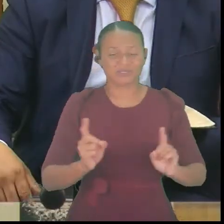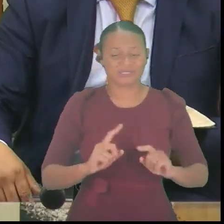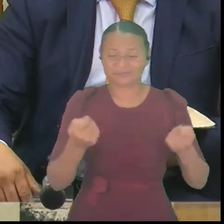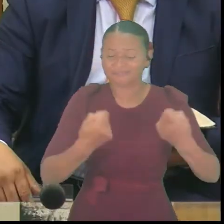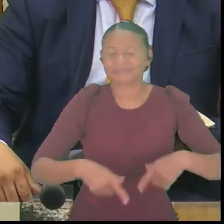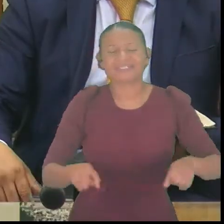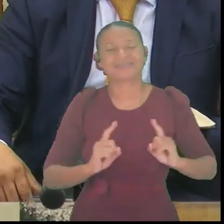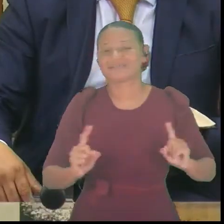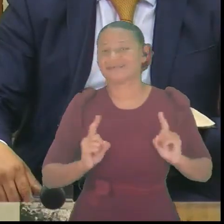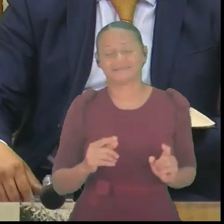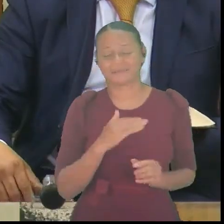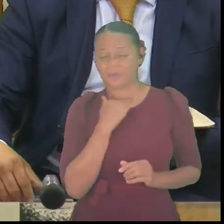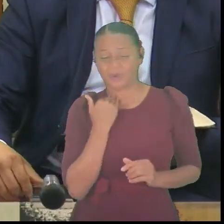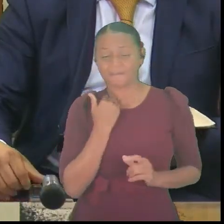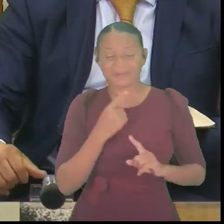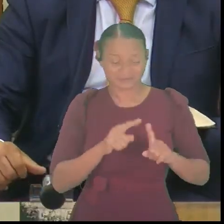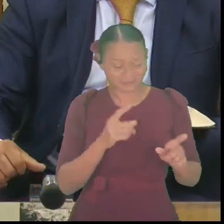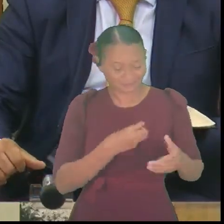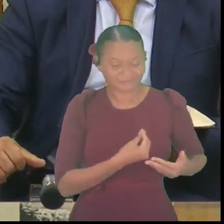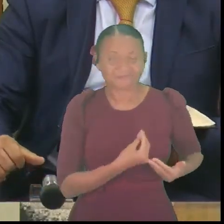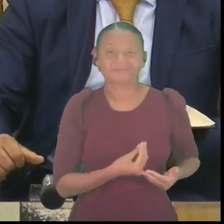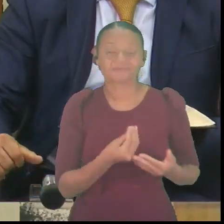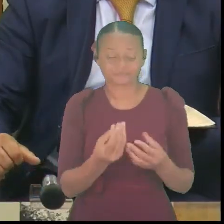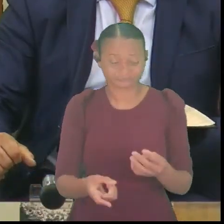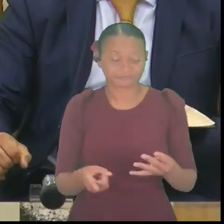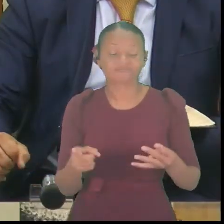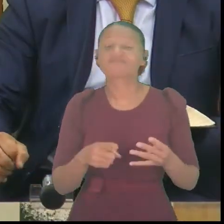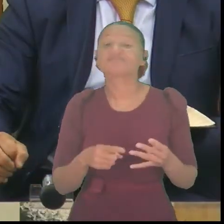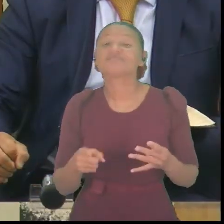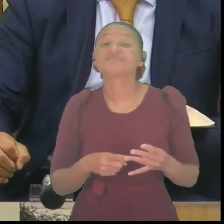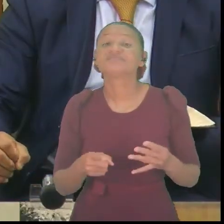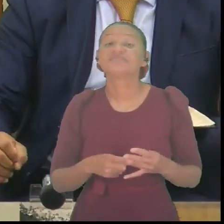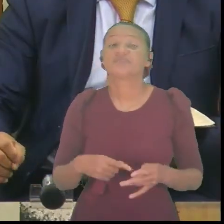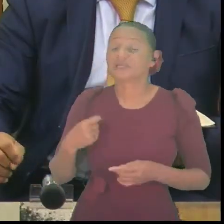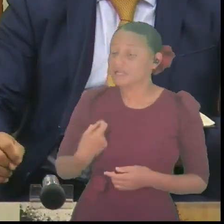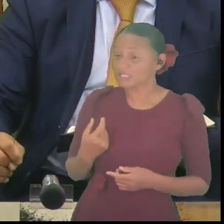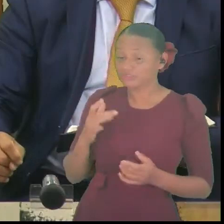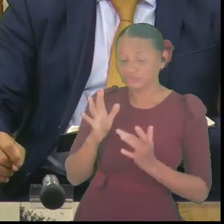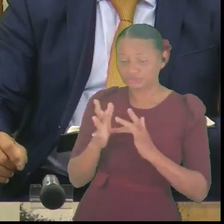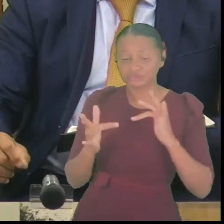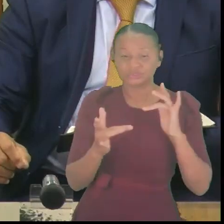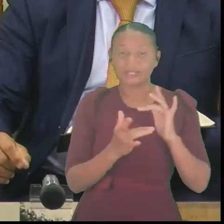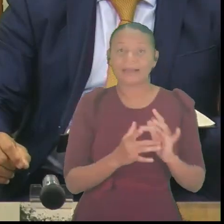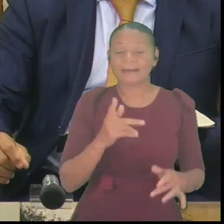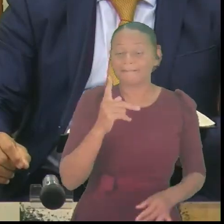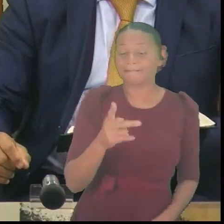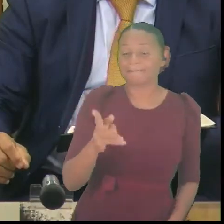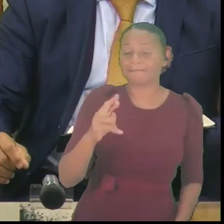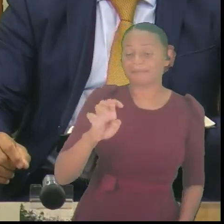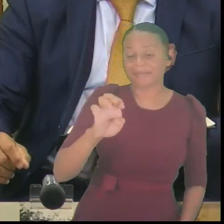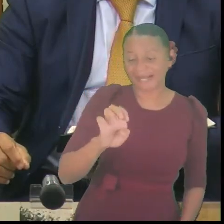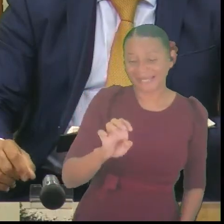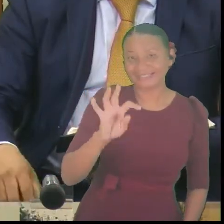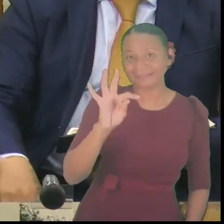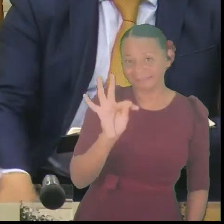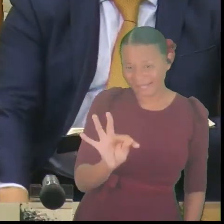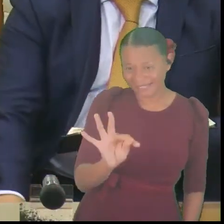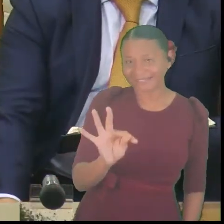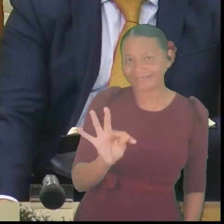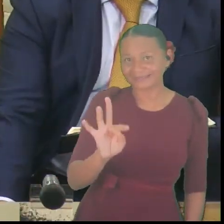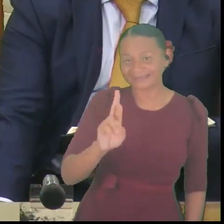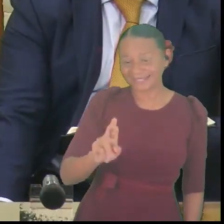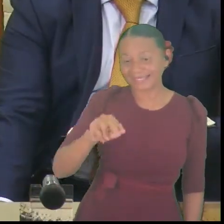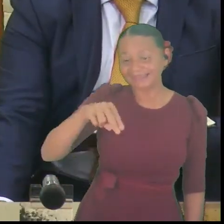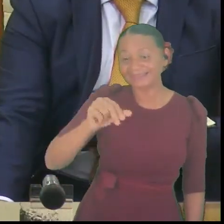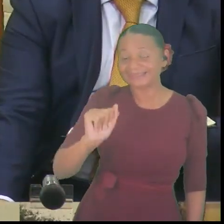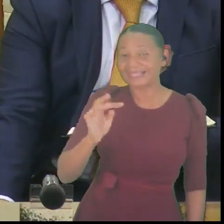morrer, ele entregou a sua vida. Em terceiro lugar, sua morte é preternatural. Sabe por que ela é preternatural?